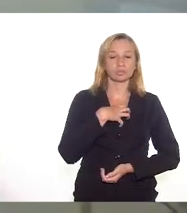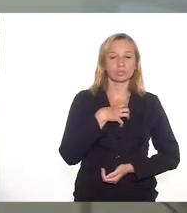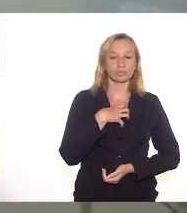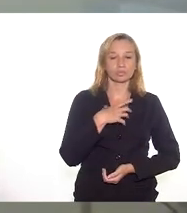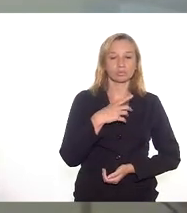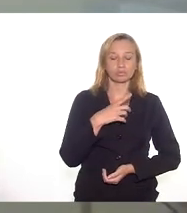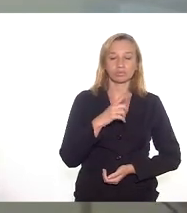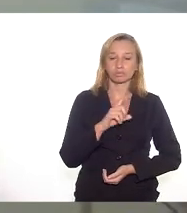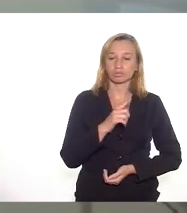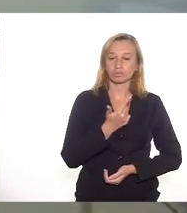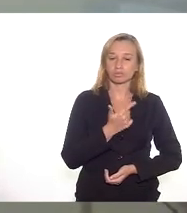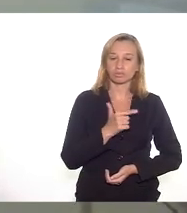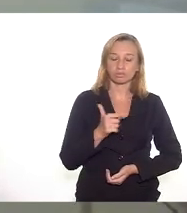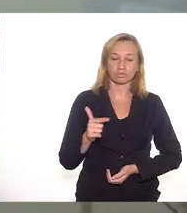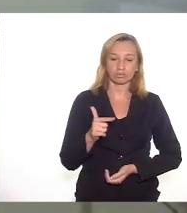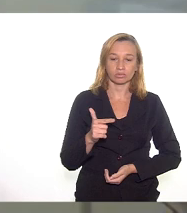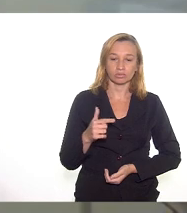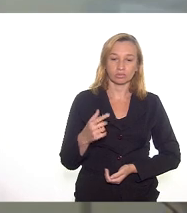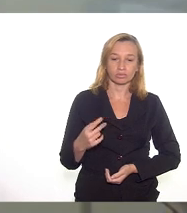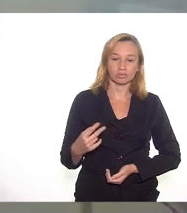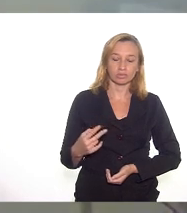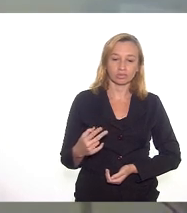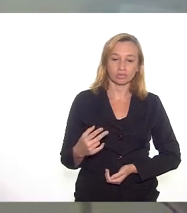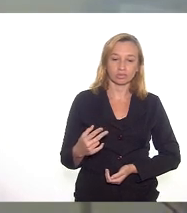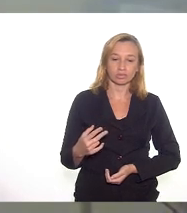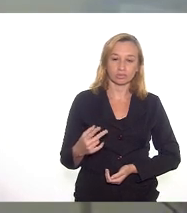ter priorizado as vacinas